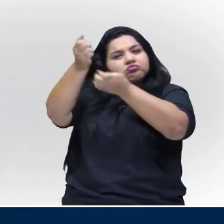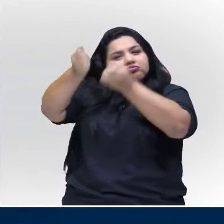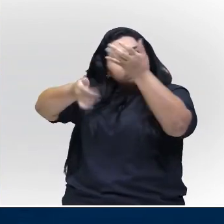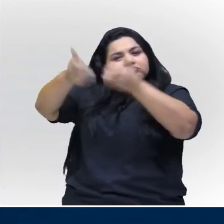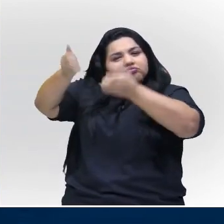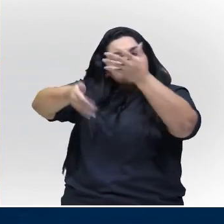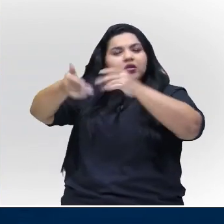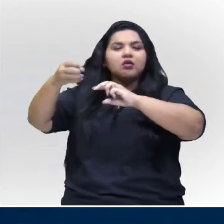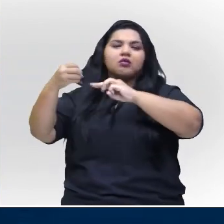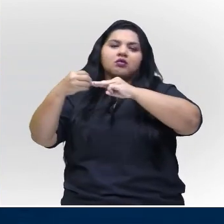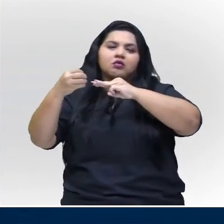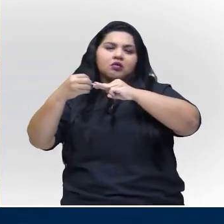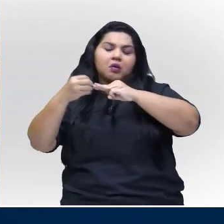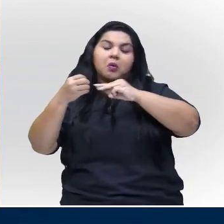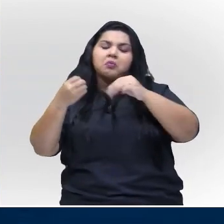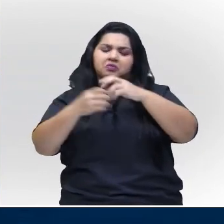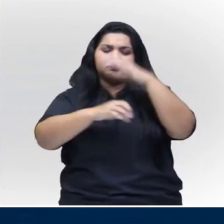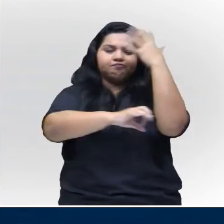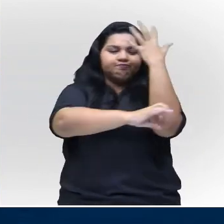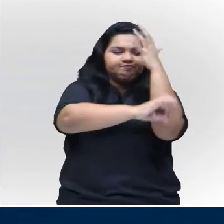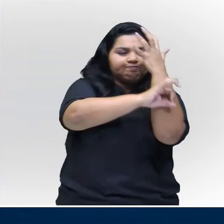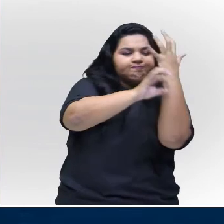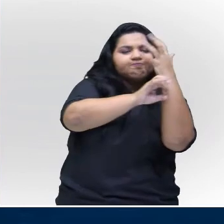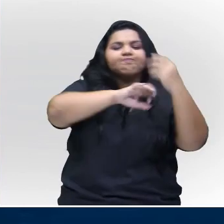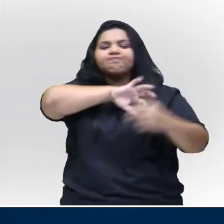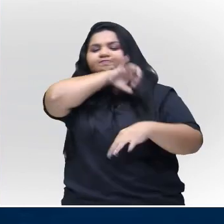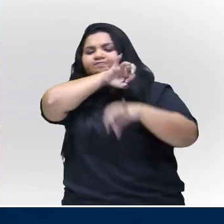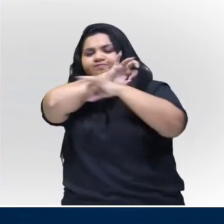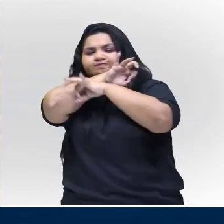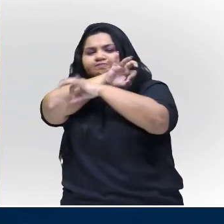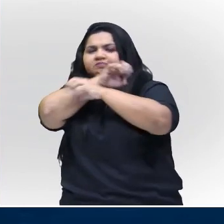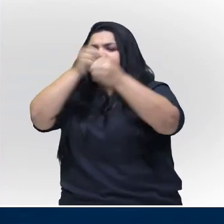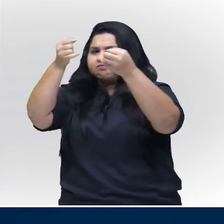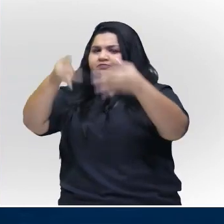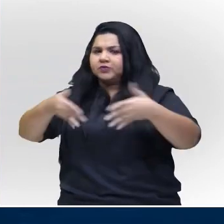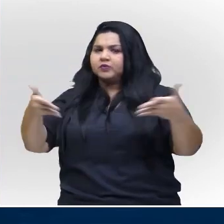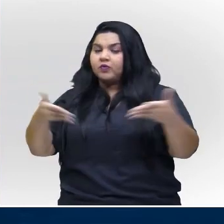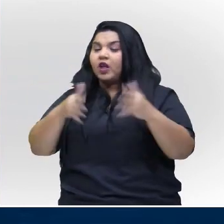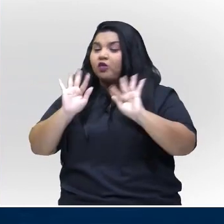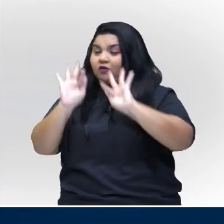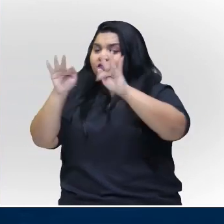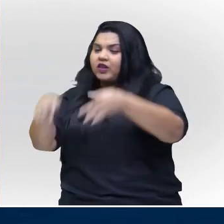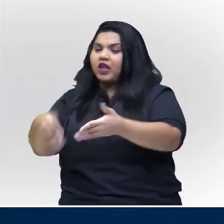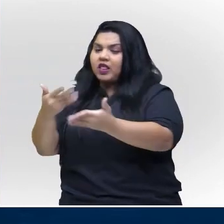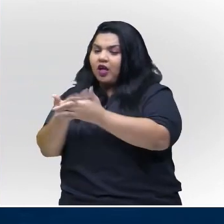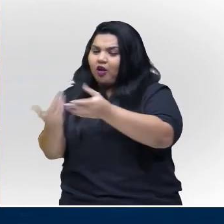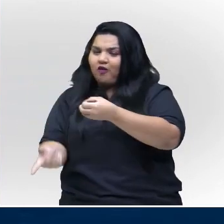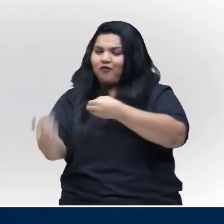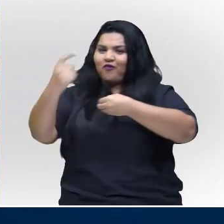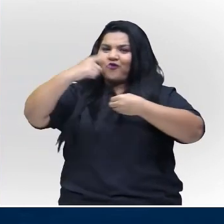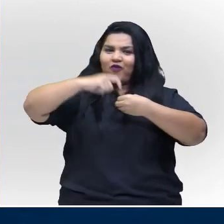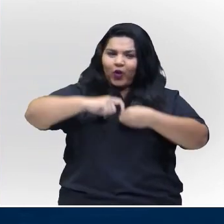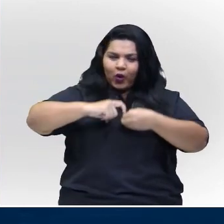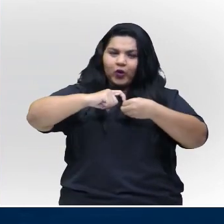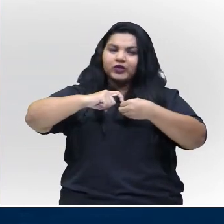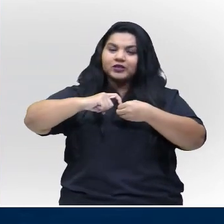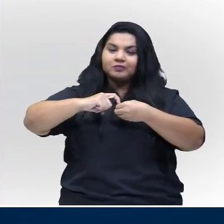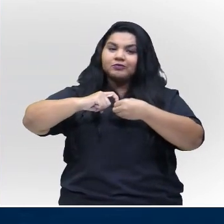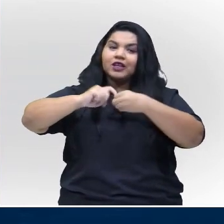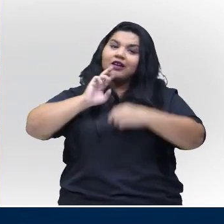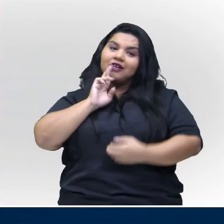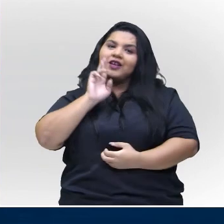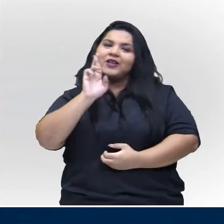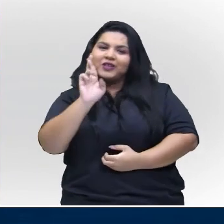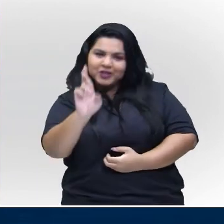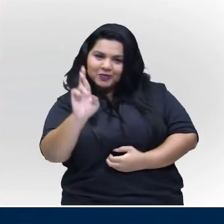as células, tanto a célula animal quanto a célula vegetal. E aí lá no final da nossa aula a gente volta, né, para fazer um resgate aí do